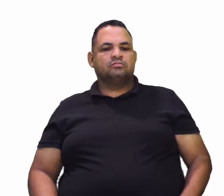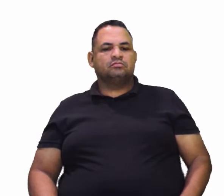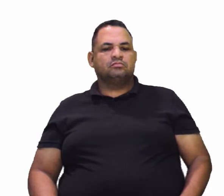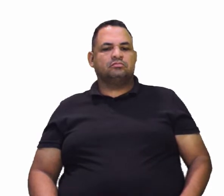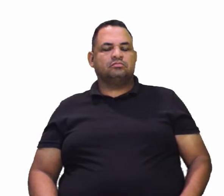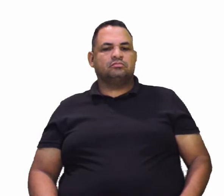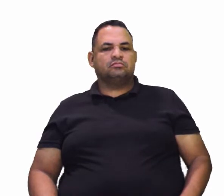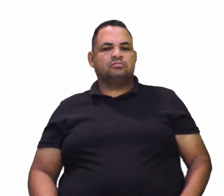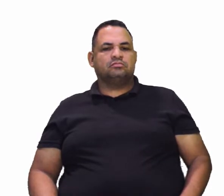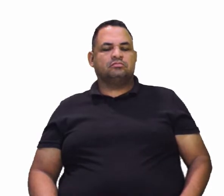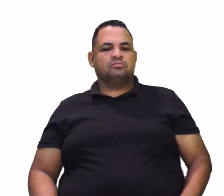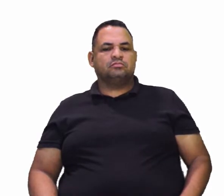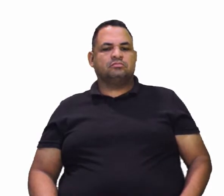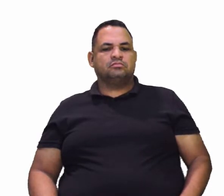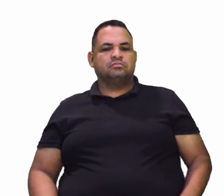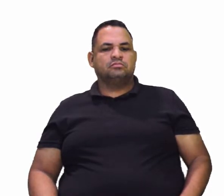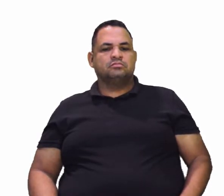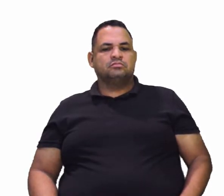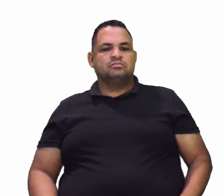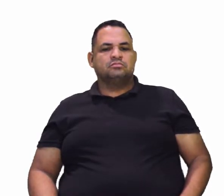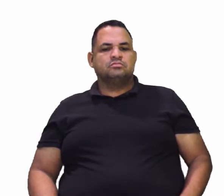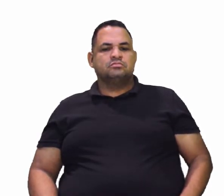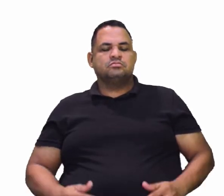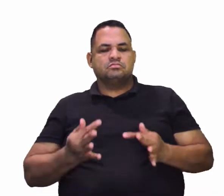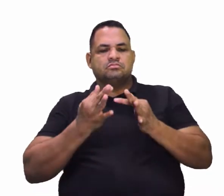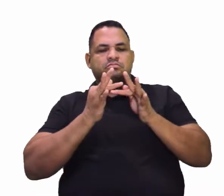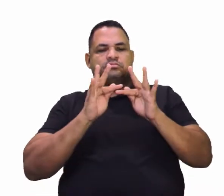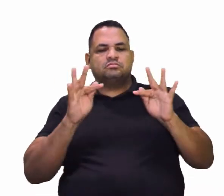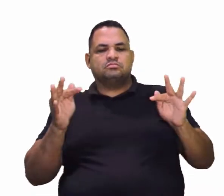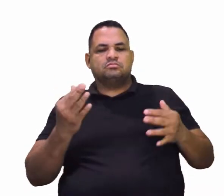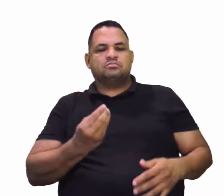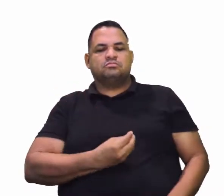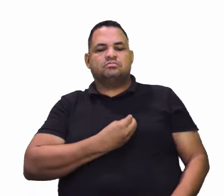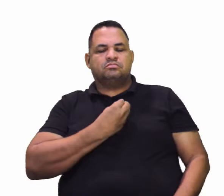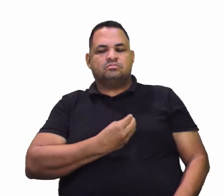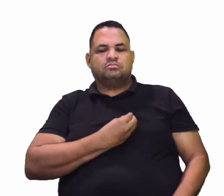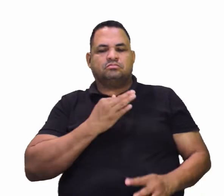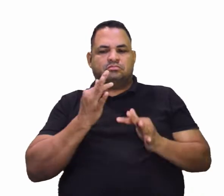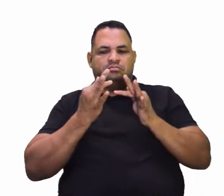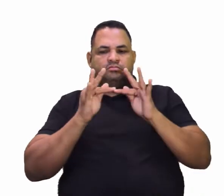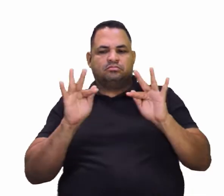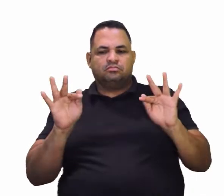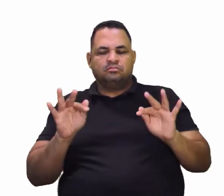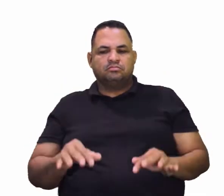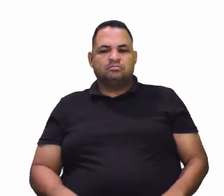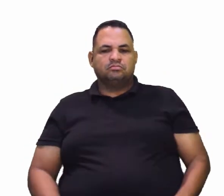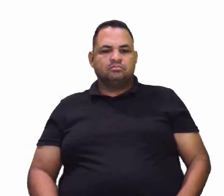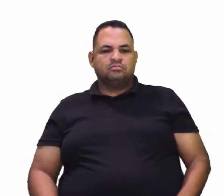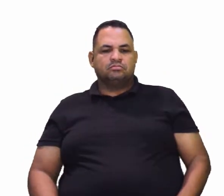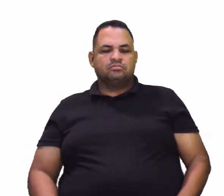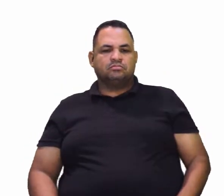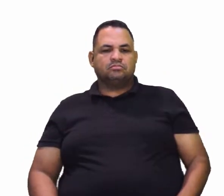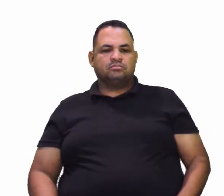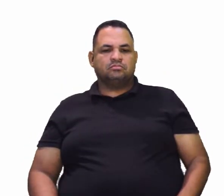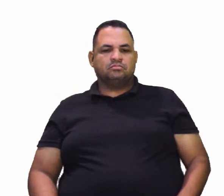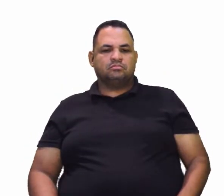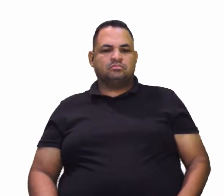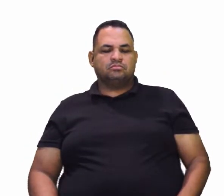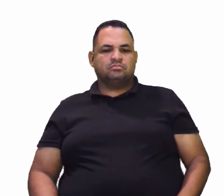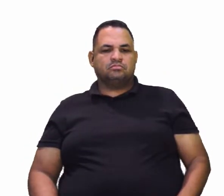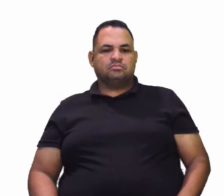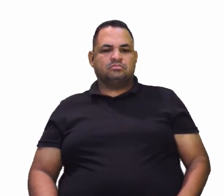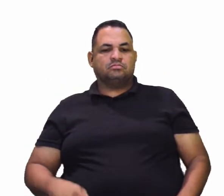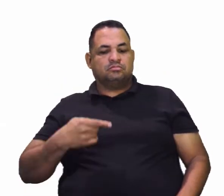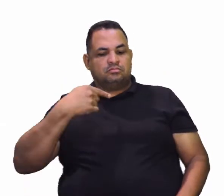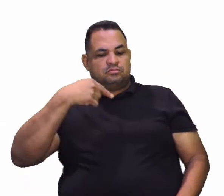work every day. Olha aqui essa frase no presente simples. Goes to work every day. Ela vai